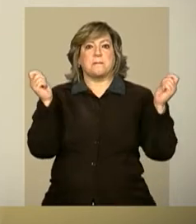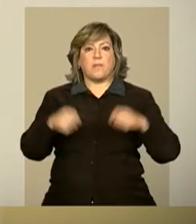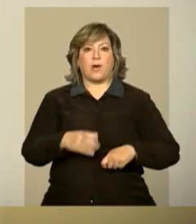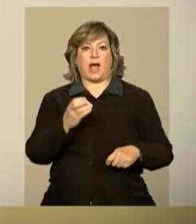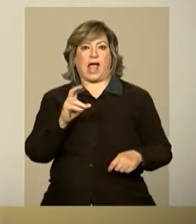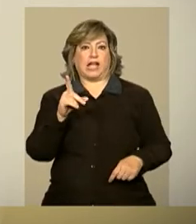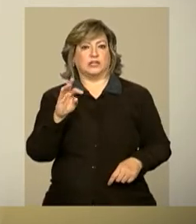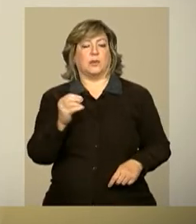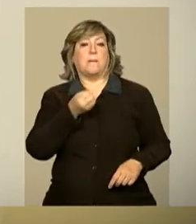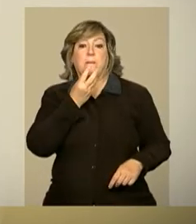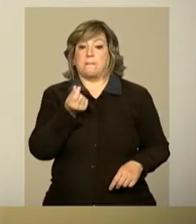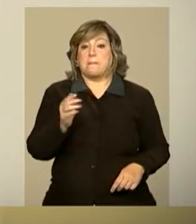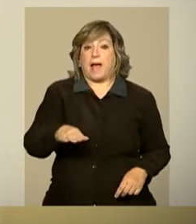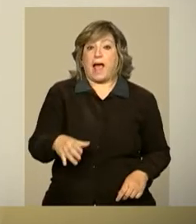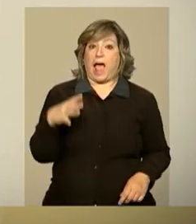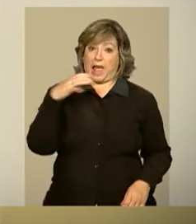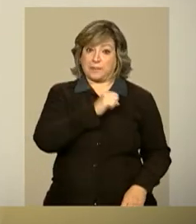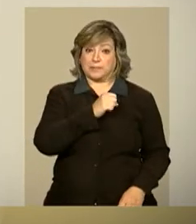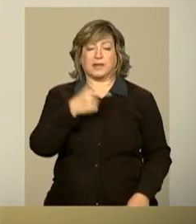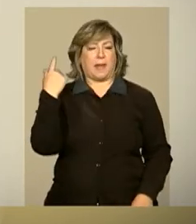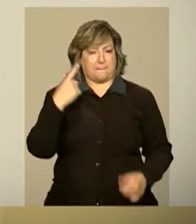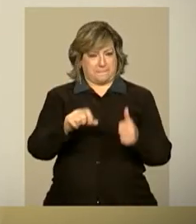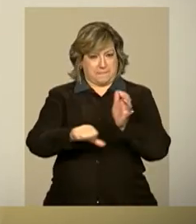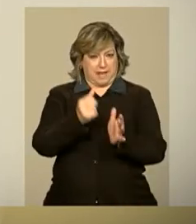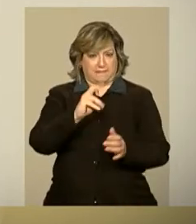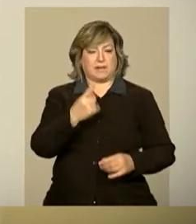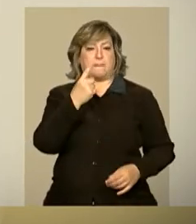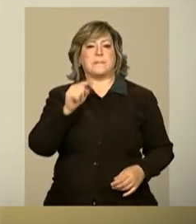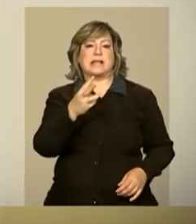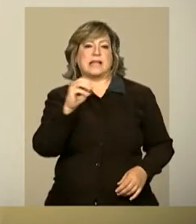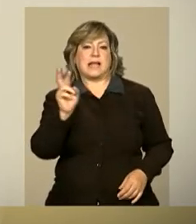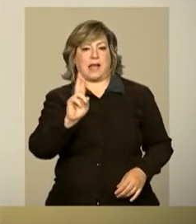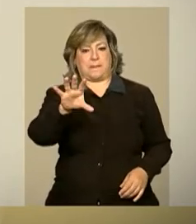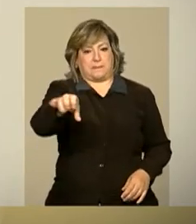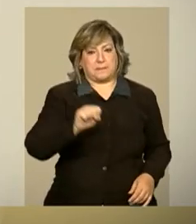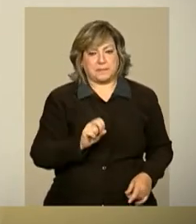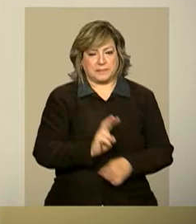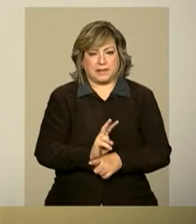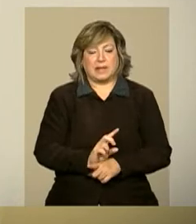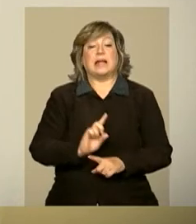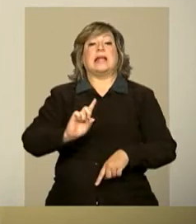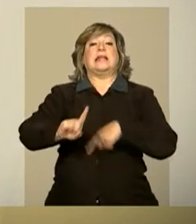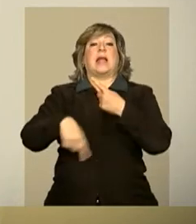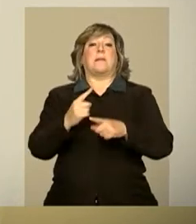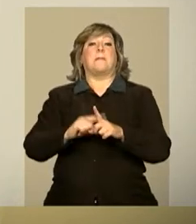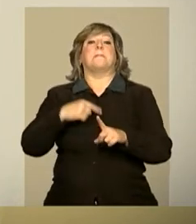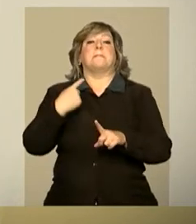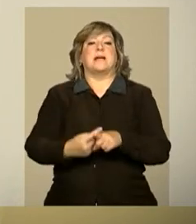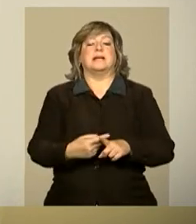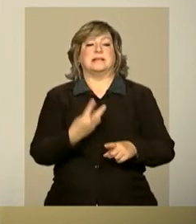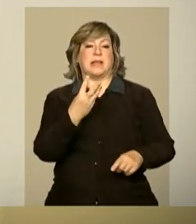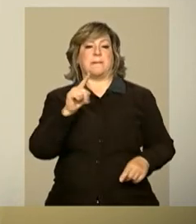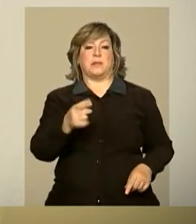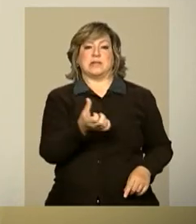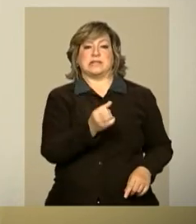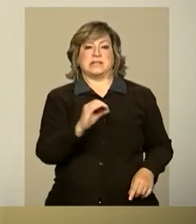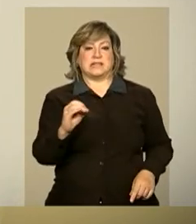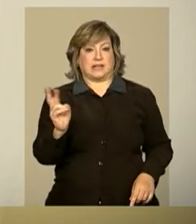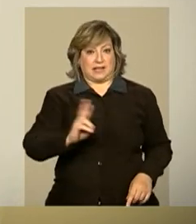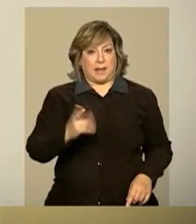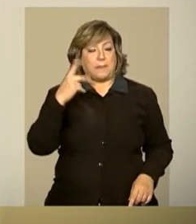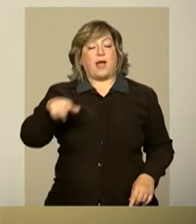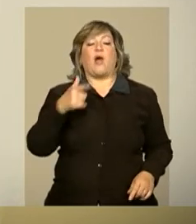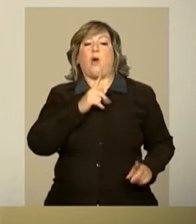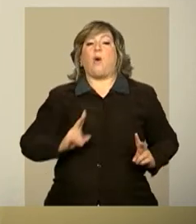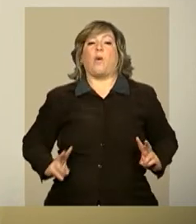e rápido da primeira vez ela tomou r$ 1300 depois tomou mais 3600 reais para